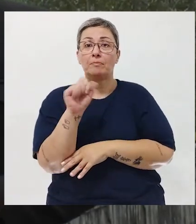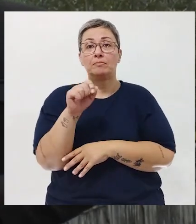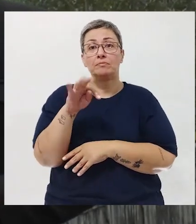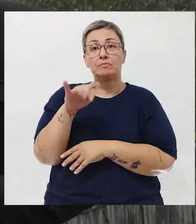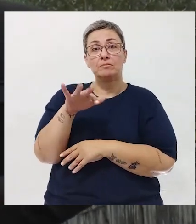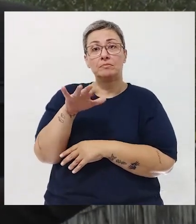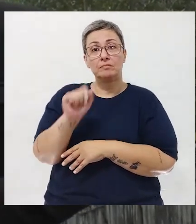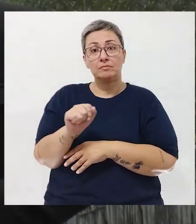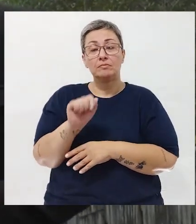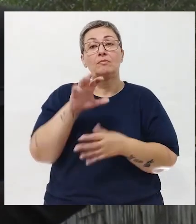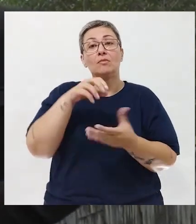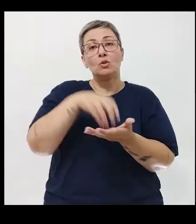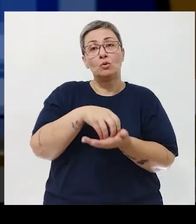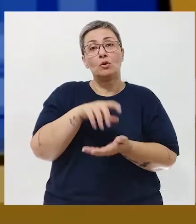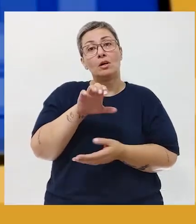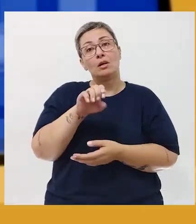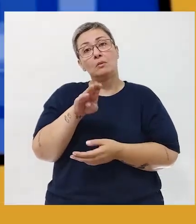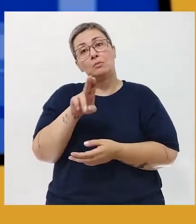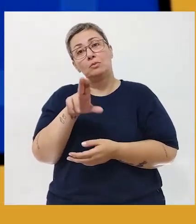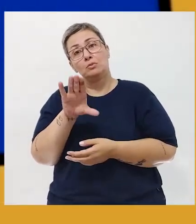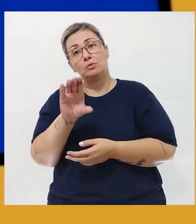Cantareira, Núcleo Cabuçu.